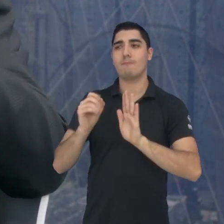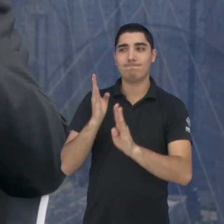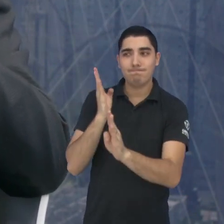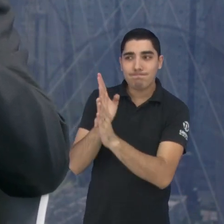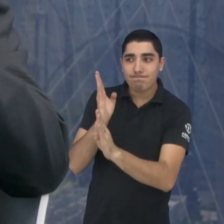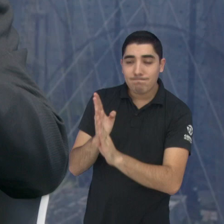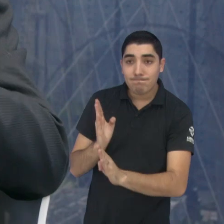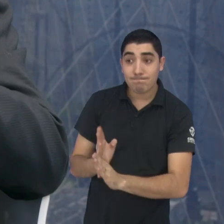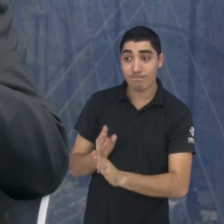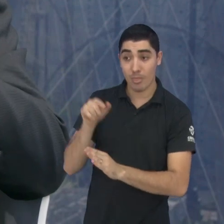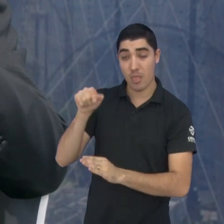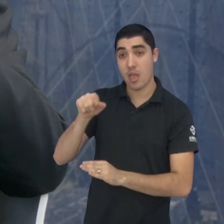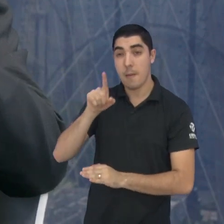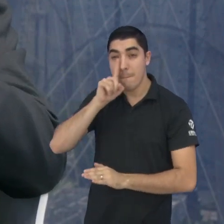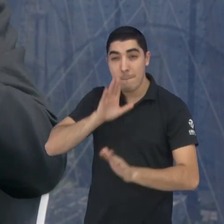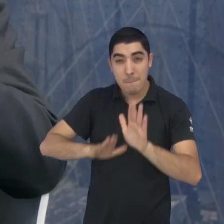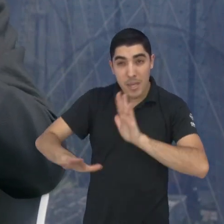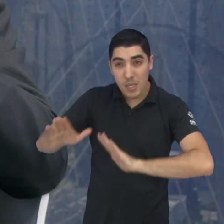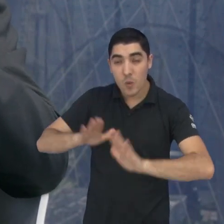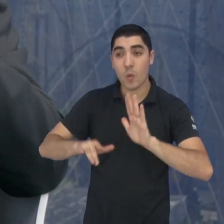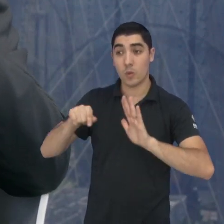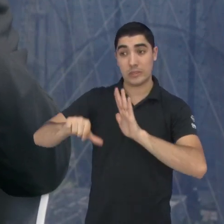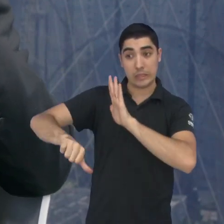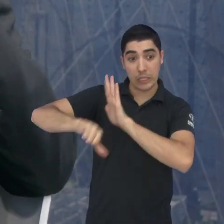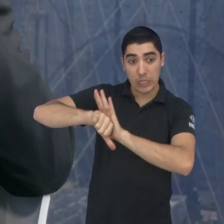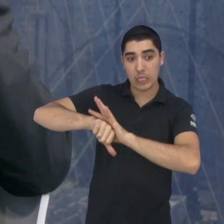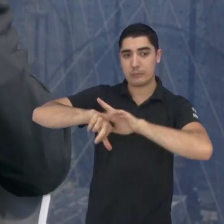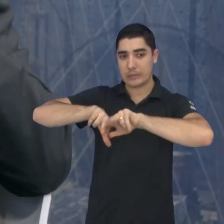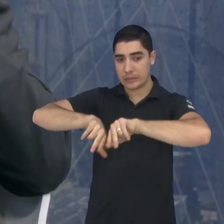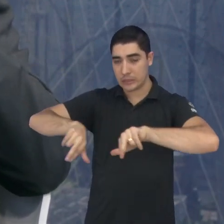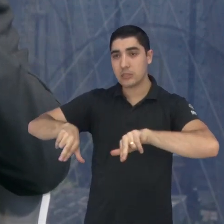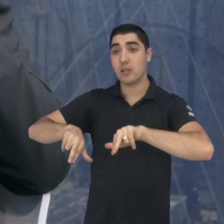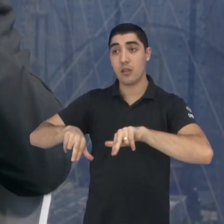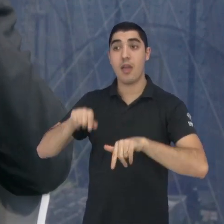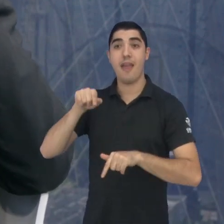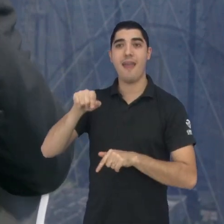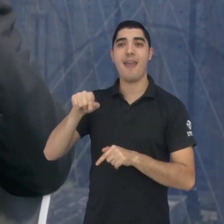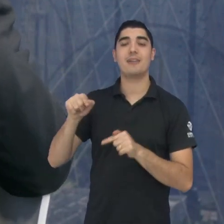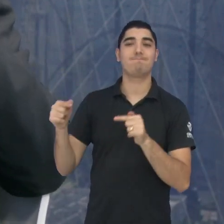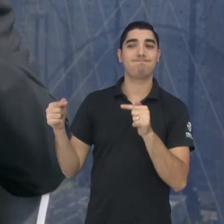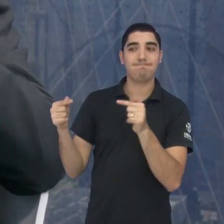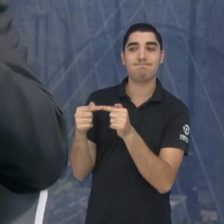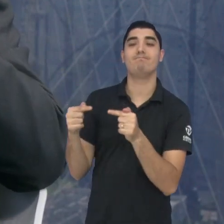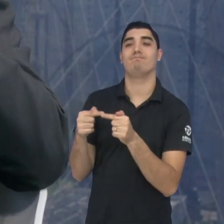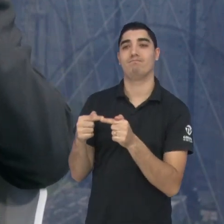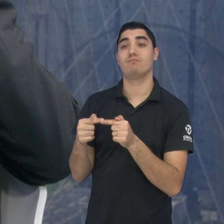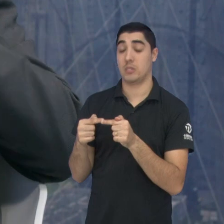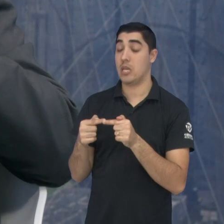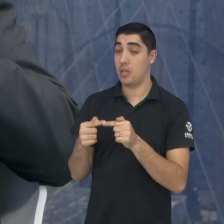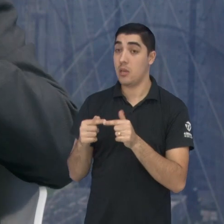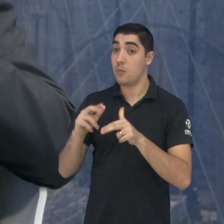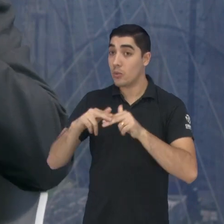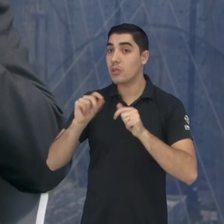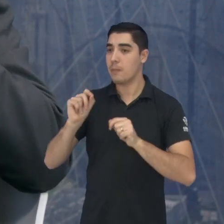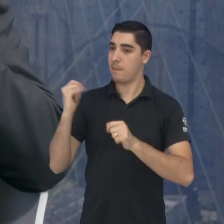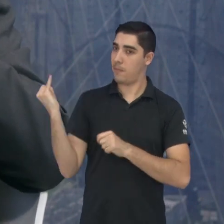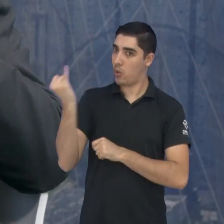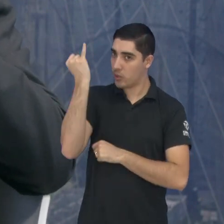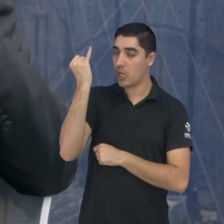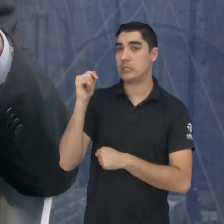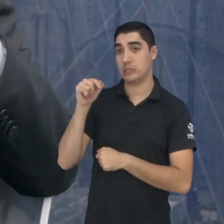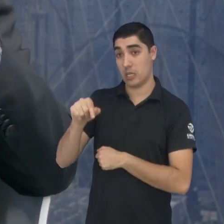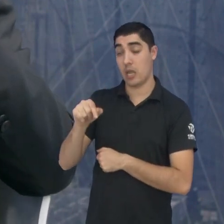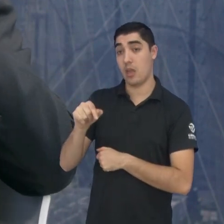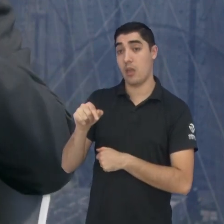condutas perigosas, criminosas, que atingem bens jurídicos que são por demais valiosos e que são praticadas de uma